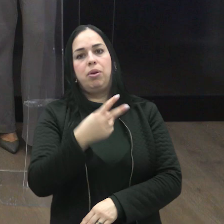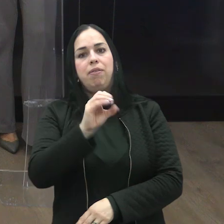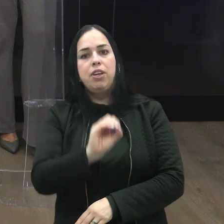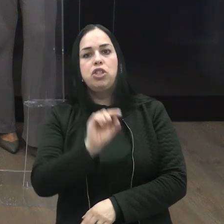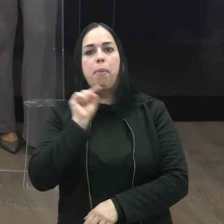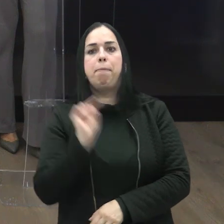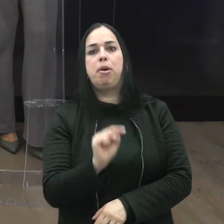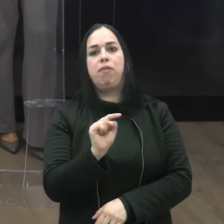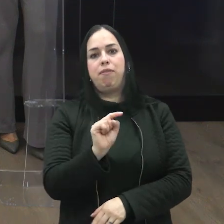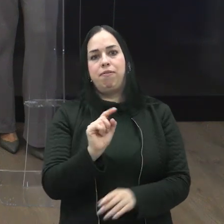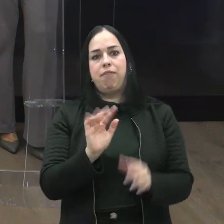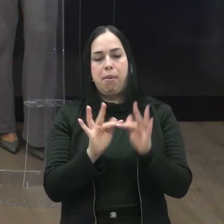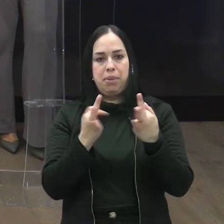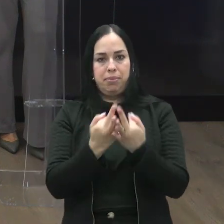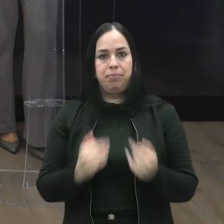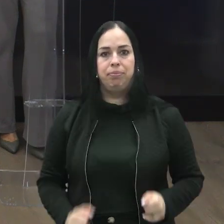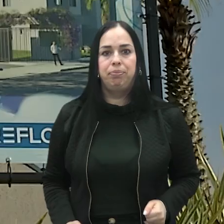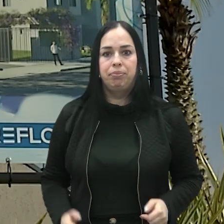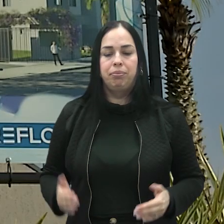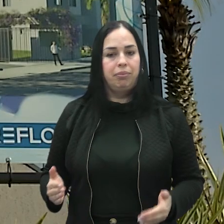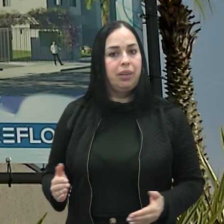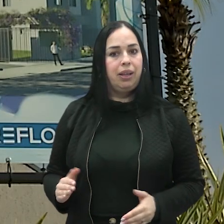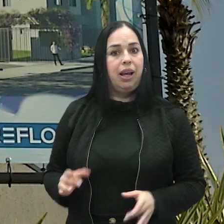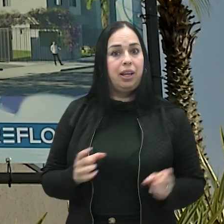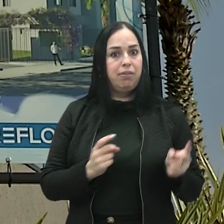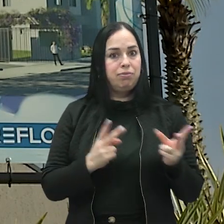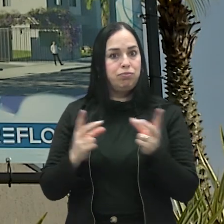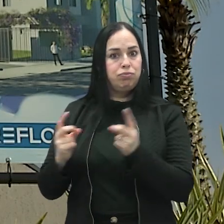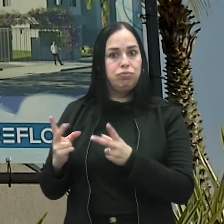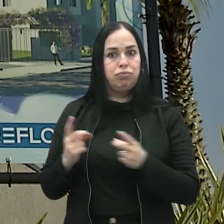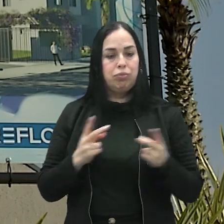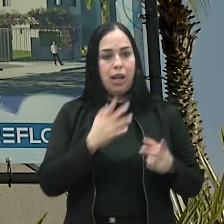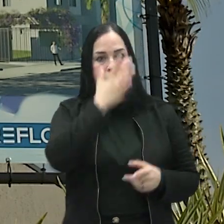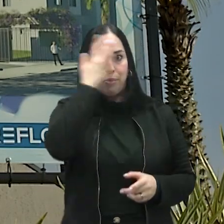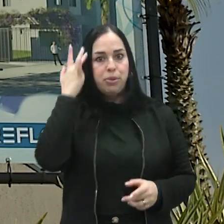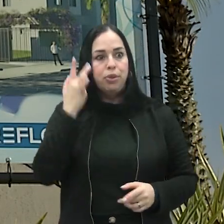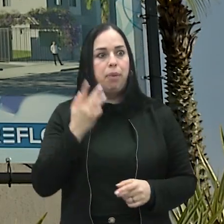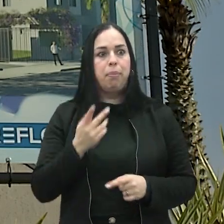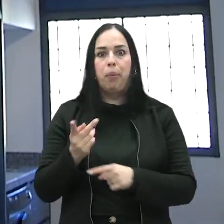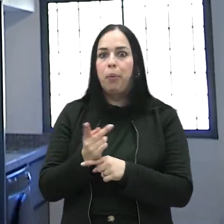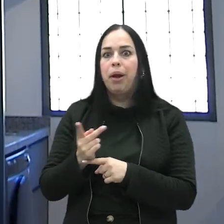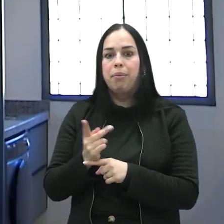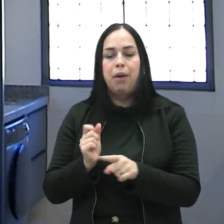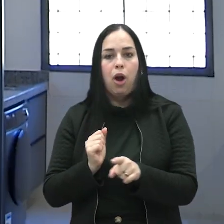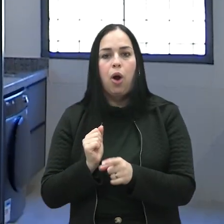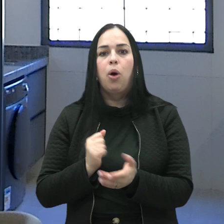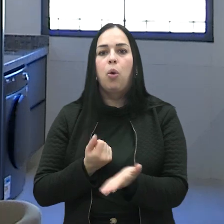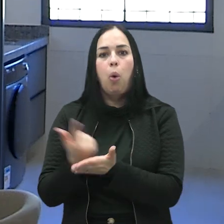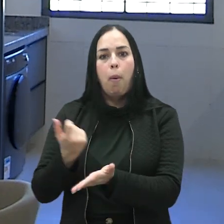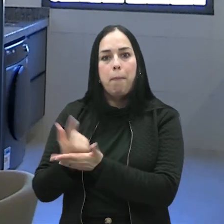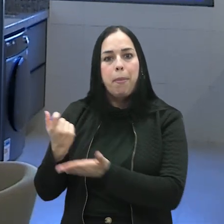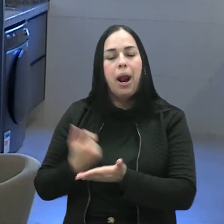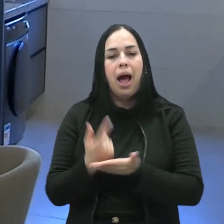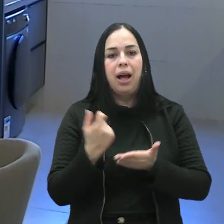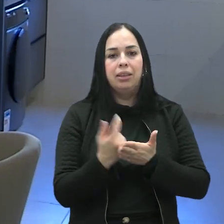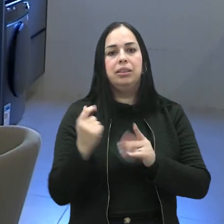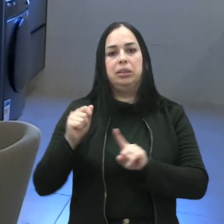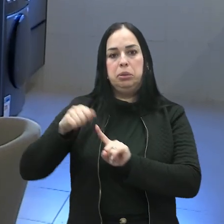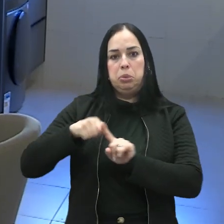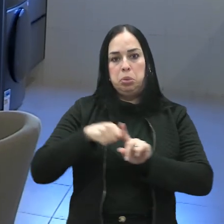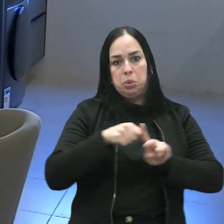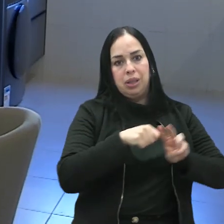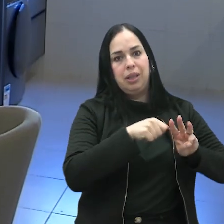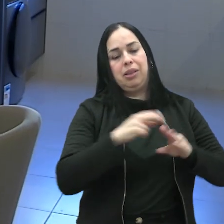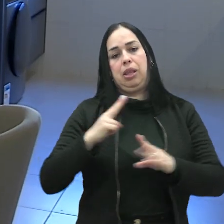120 mil famílias em 2025. Nesse plantão de vendas, a procura pela compra de apartamentos financiados